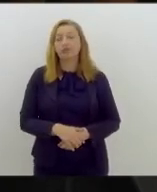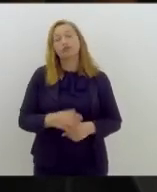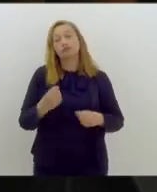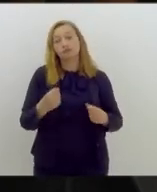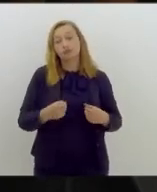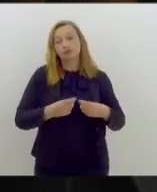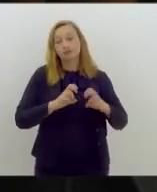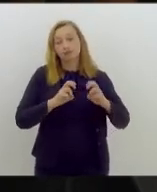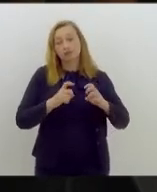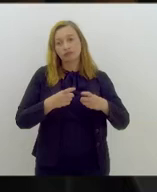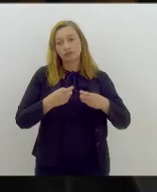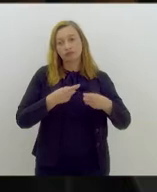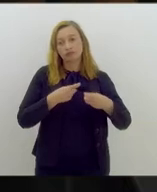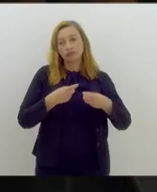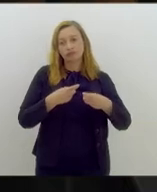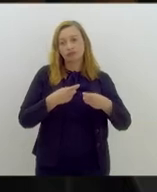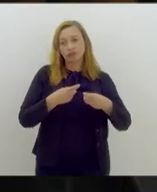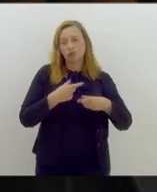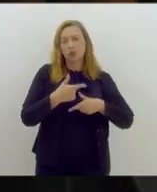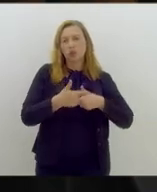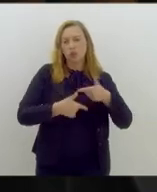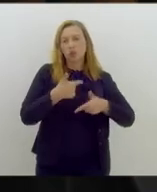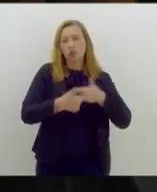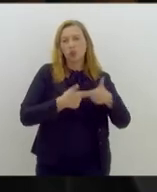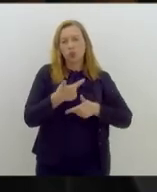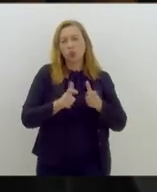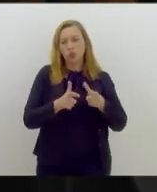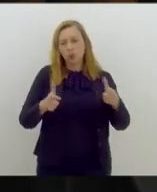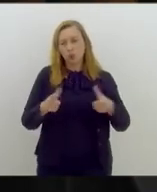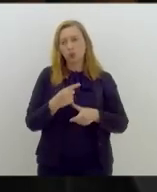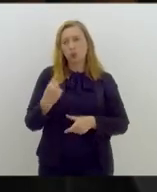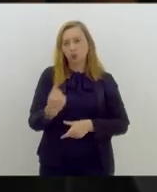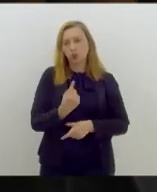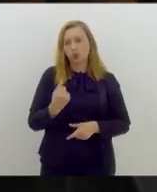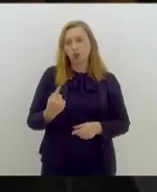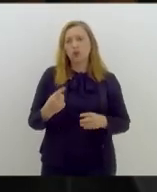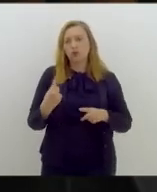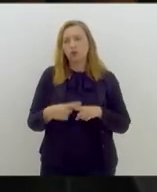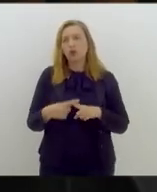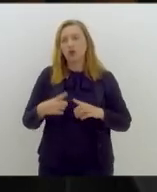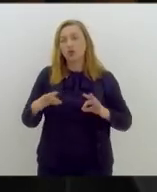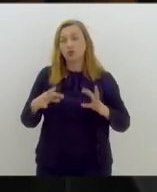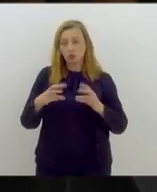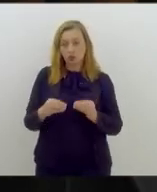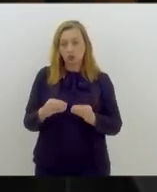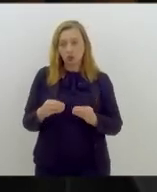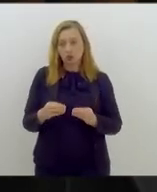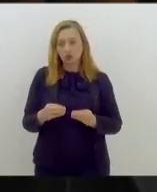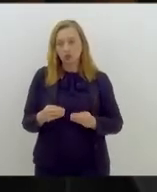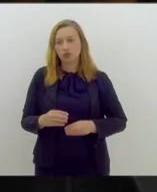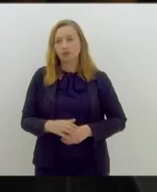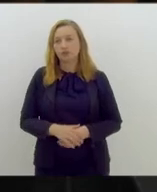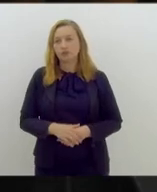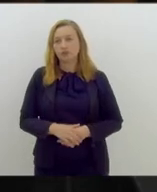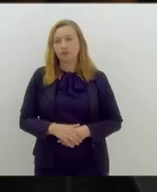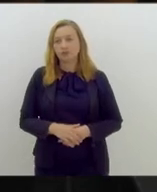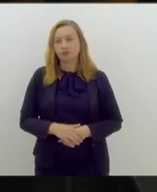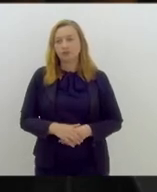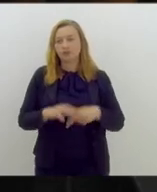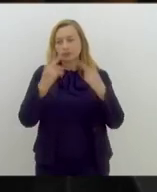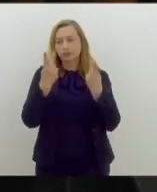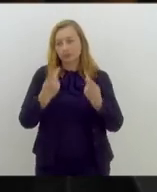luta de muito de nós é porque todos sem exceção são